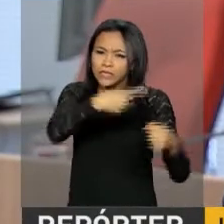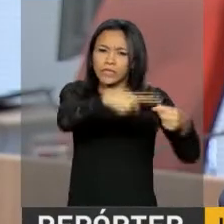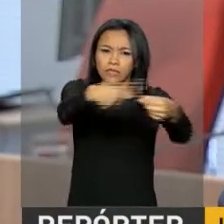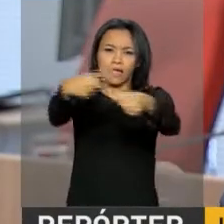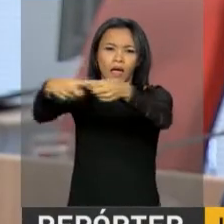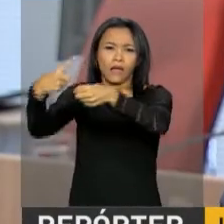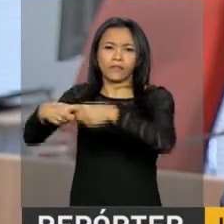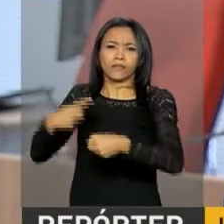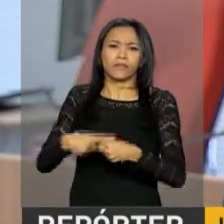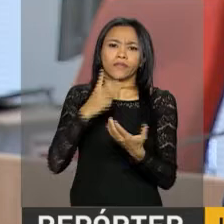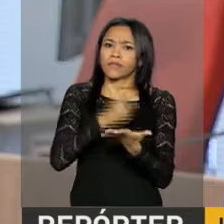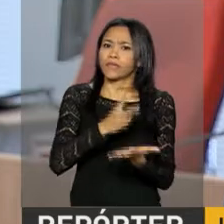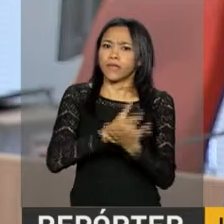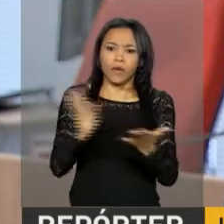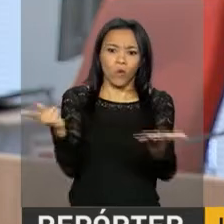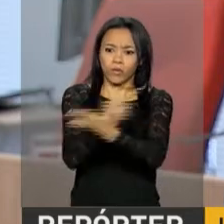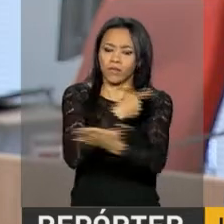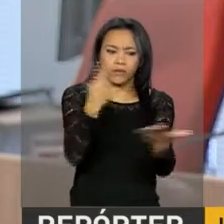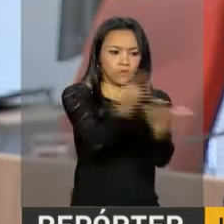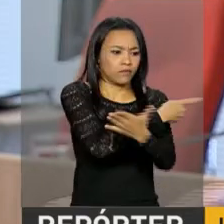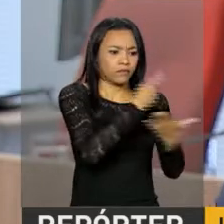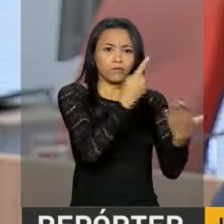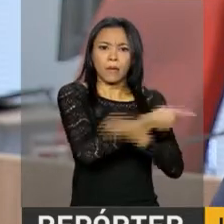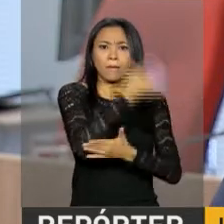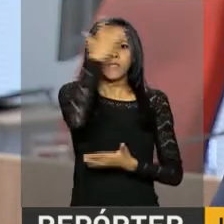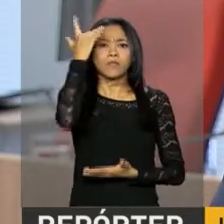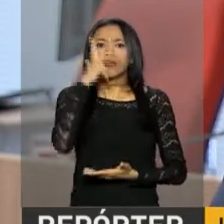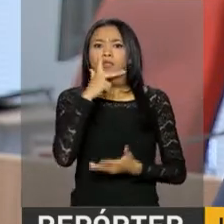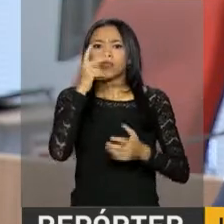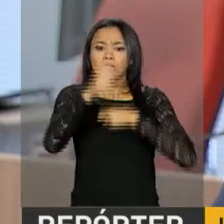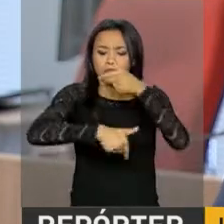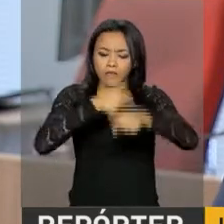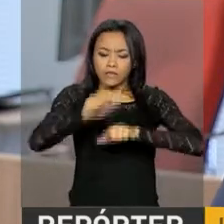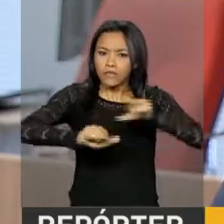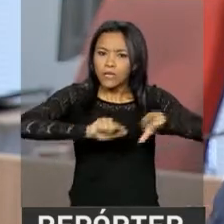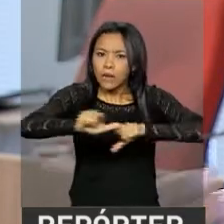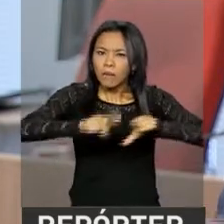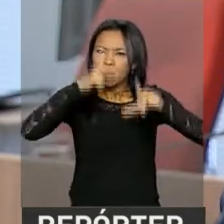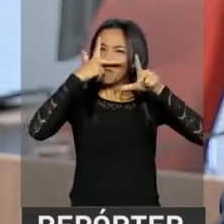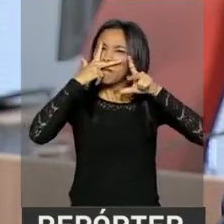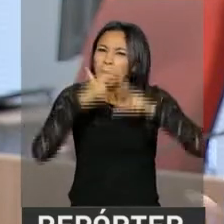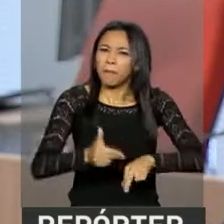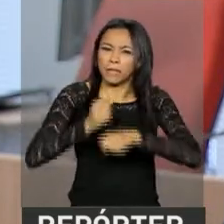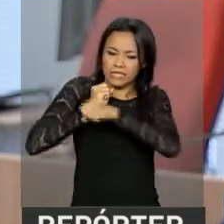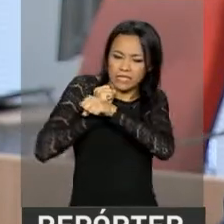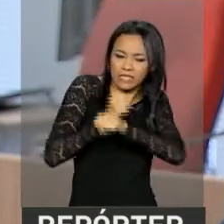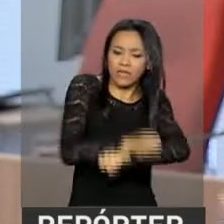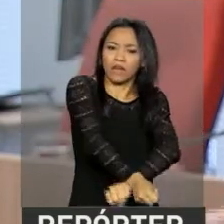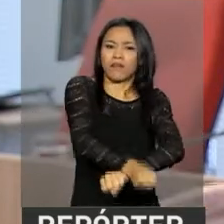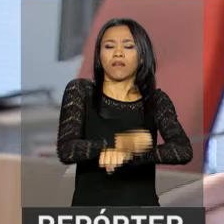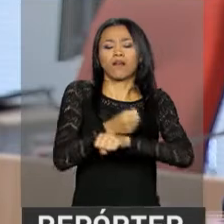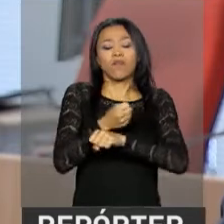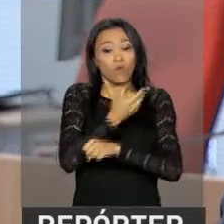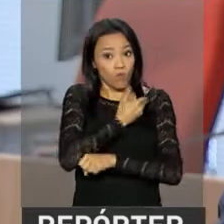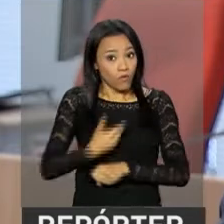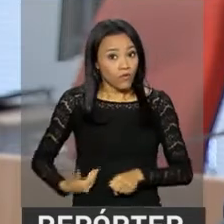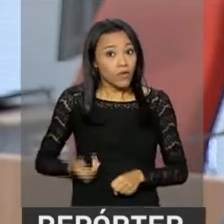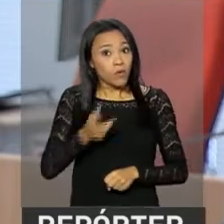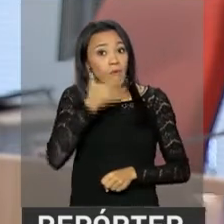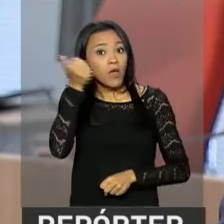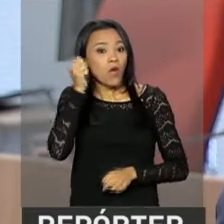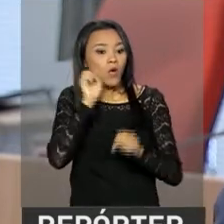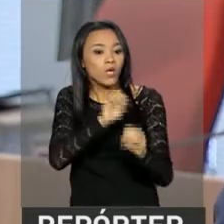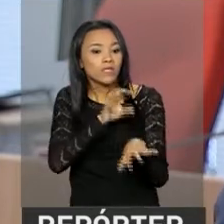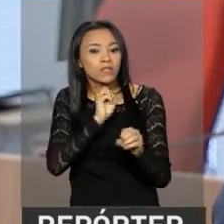freqüência de trabalhadores que são submetidos a condições análogas à de escravo o estado pode investir uma melhor educação daquela